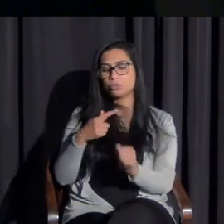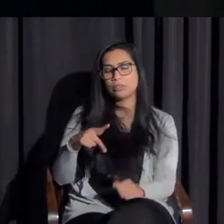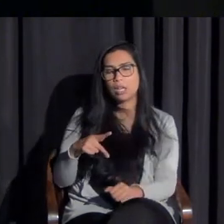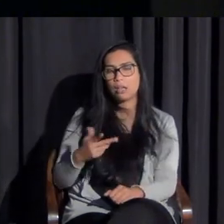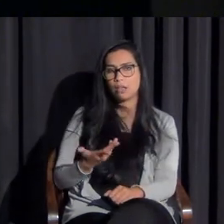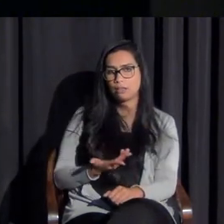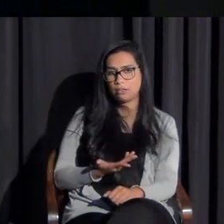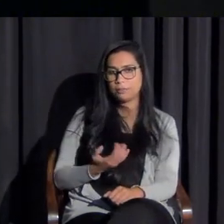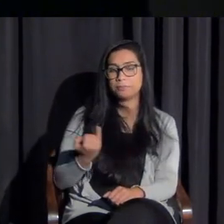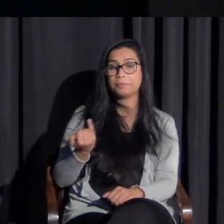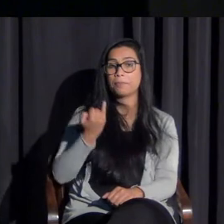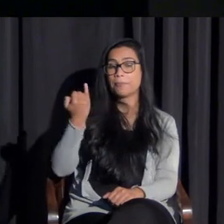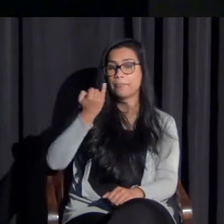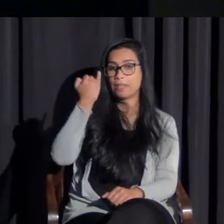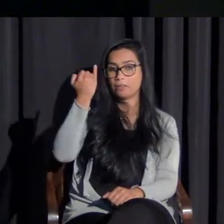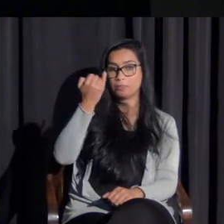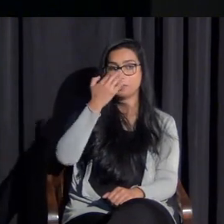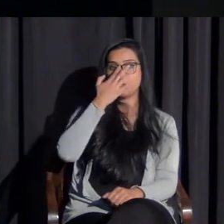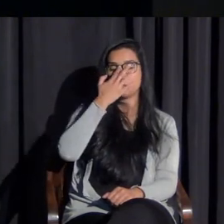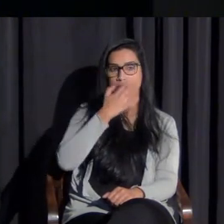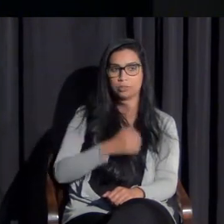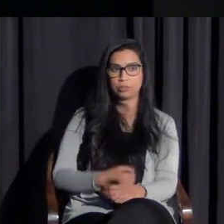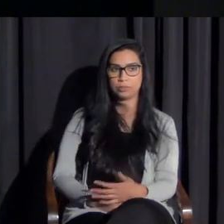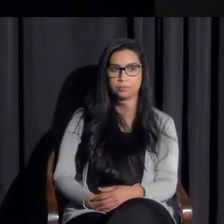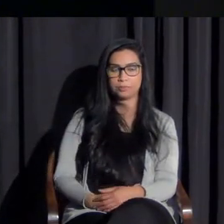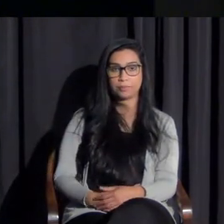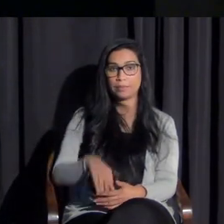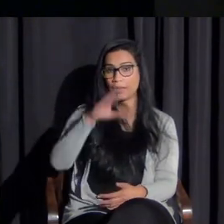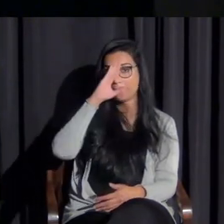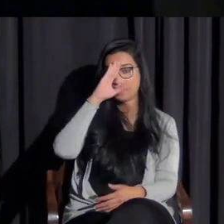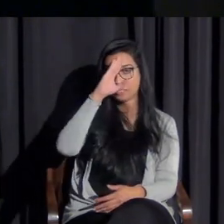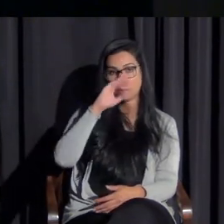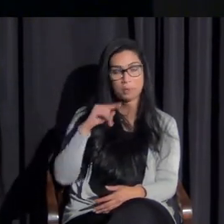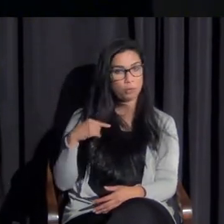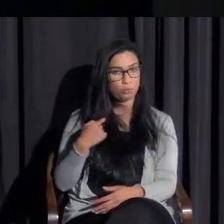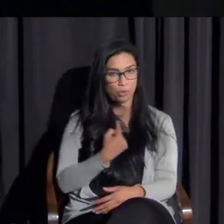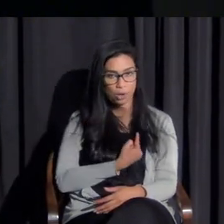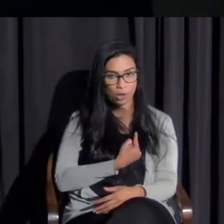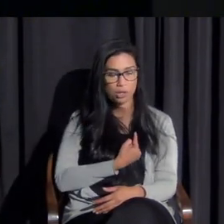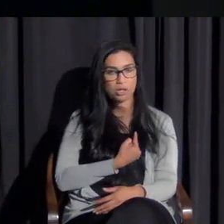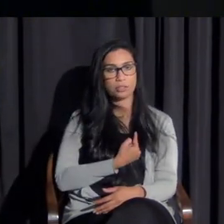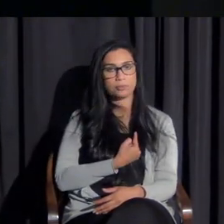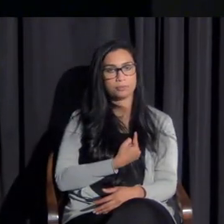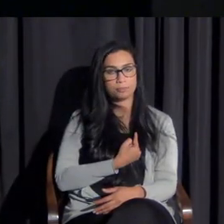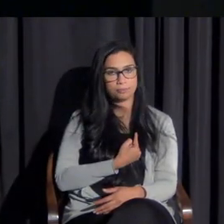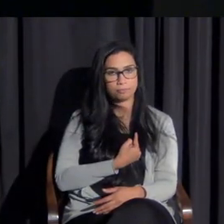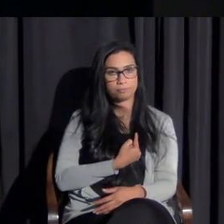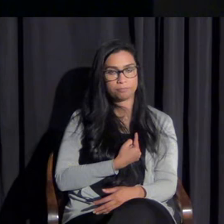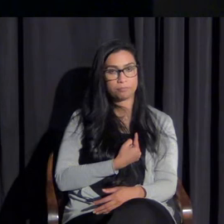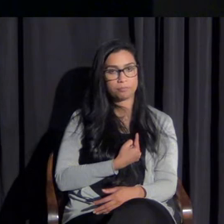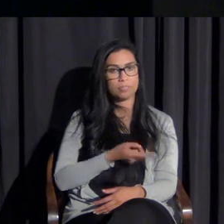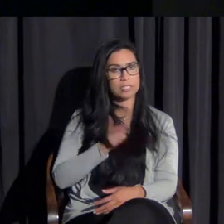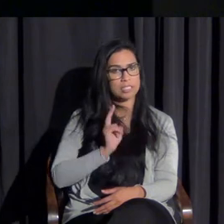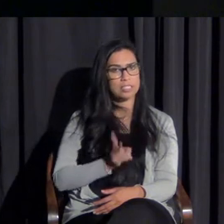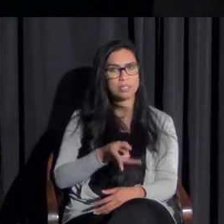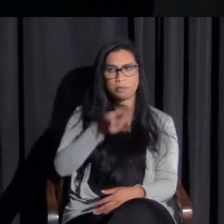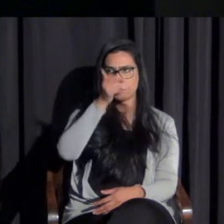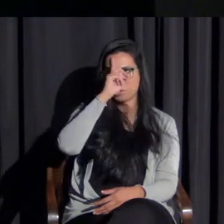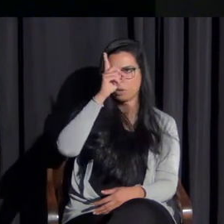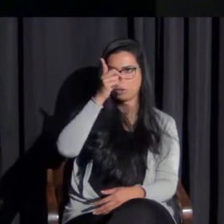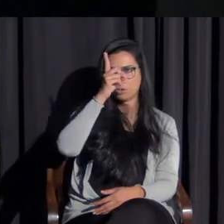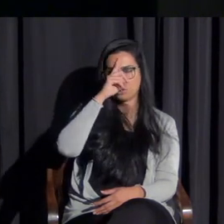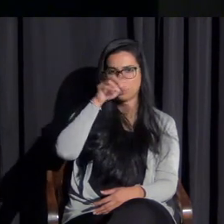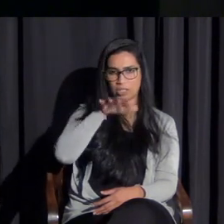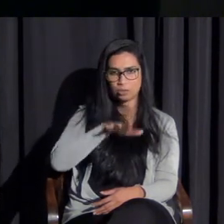essa é uma questão, acho que, fundamental para nós que estamos... ali, né, no cotidiano das ocupações